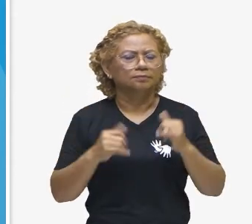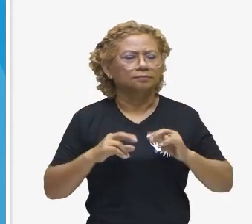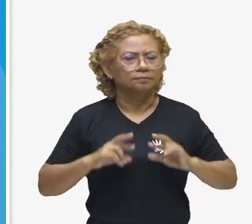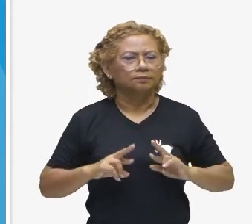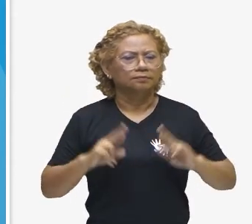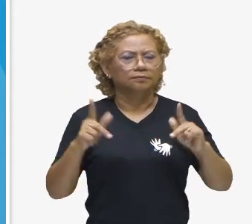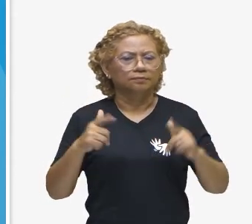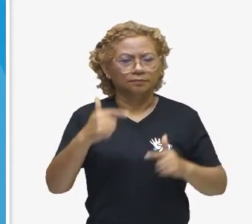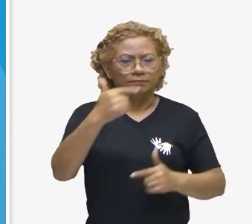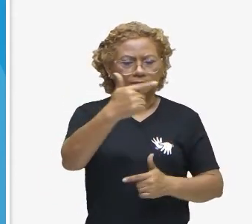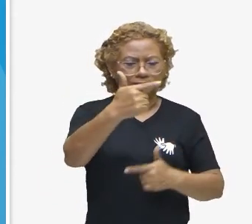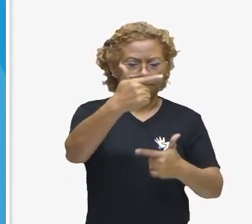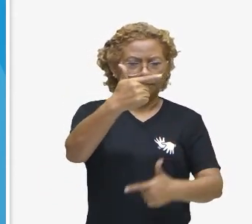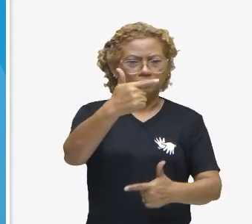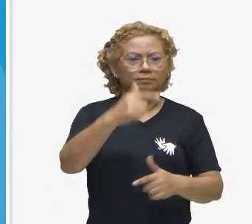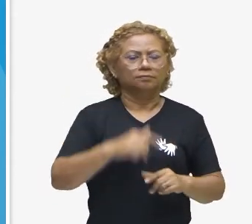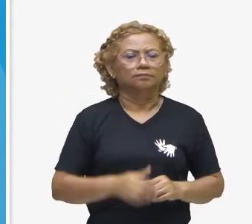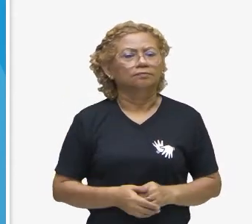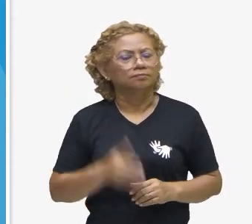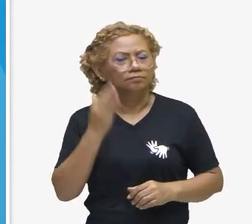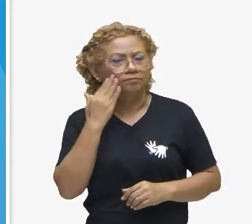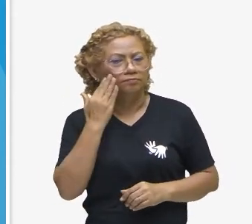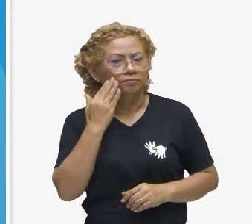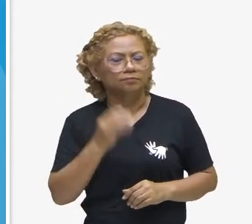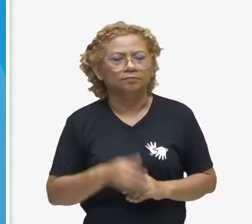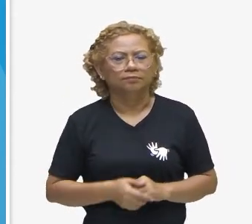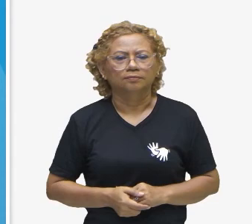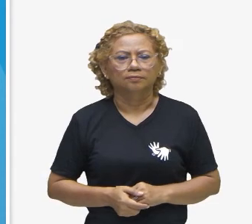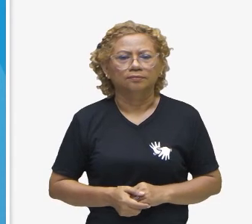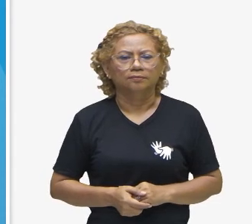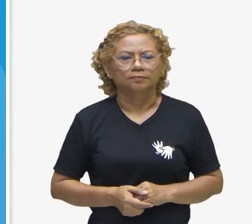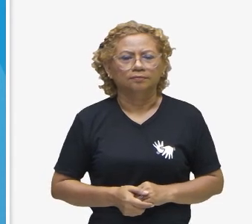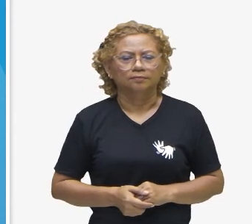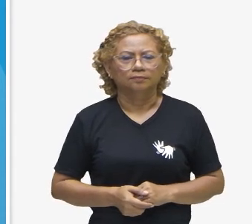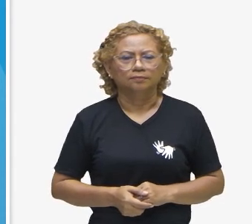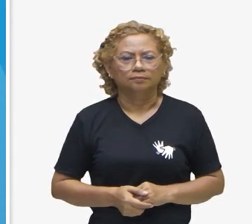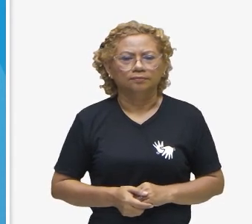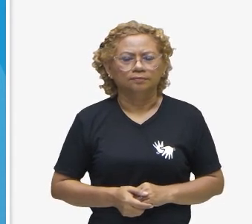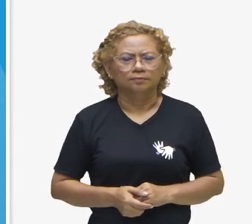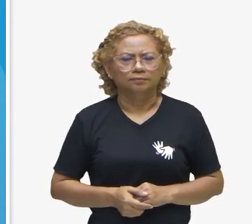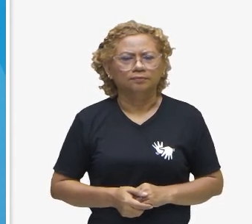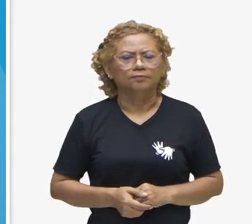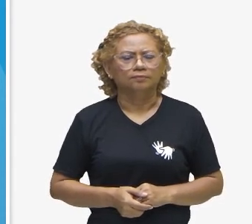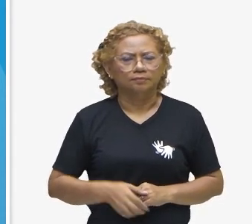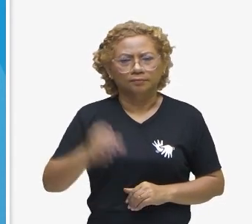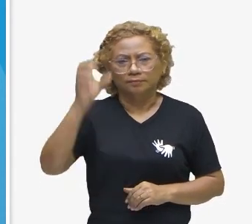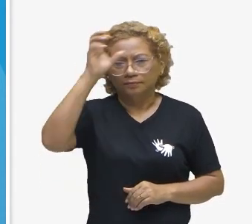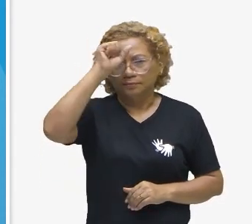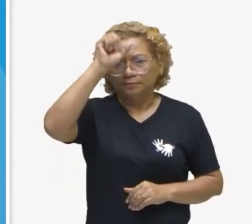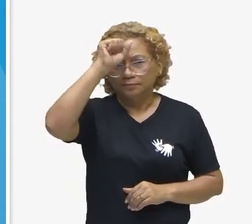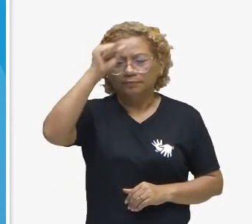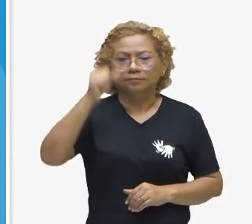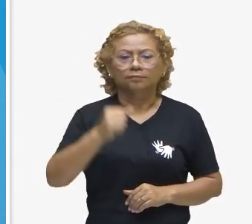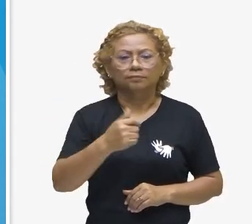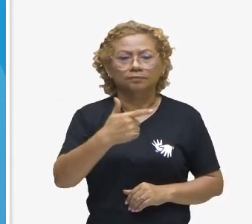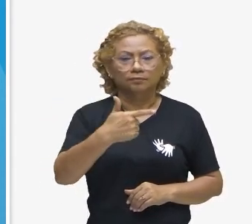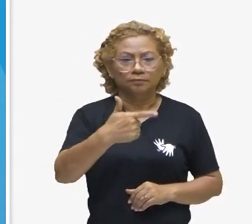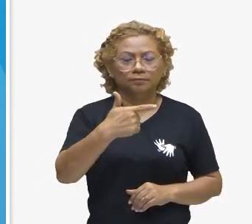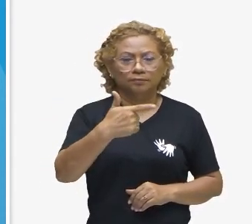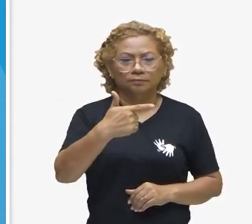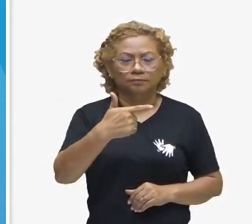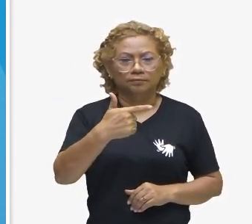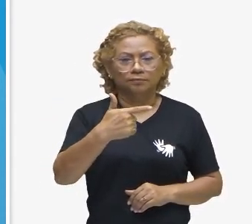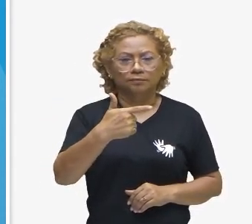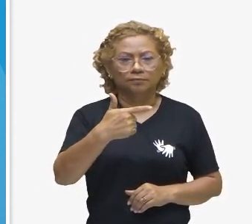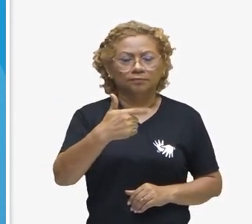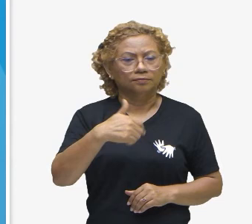x. São 2 vezes o cosseno de 3x. A gente já sabe que esse 2 vai aumentar a amplitude, ou